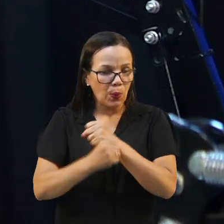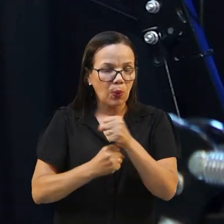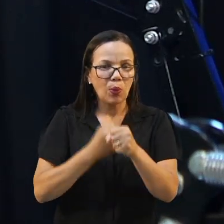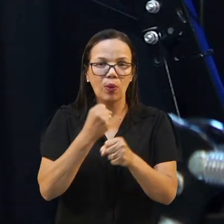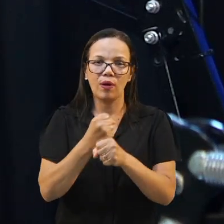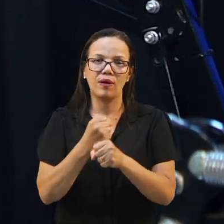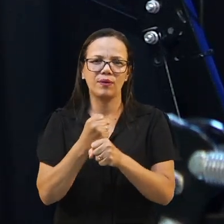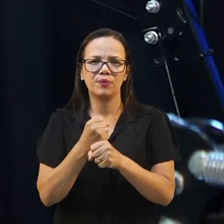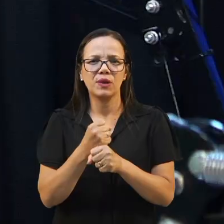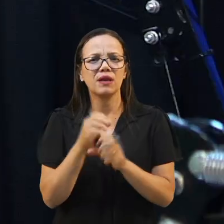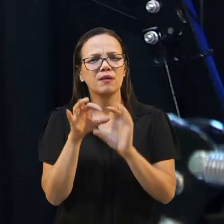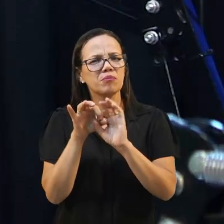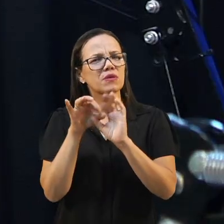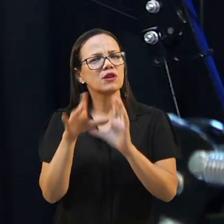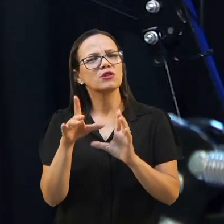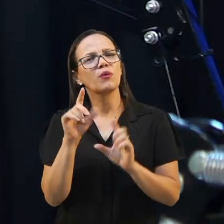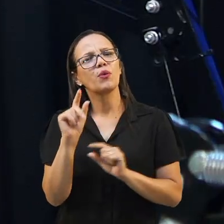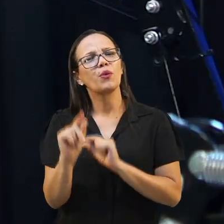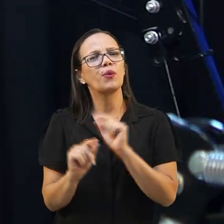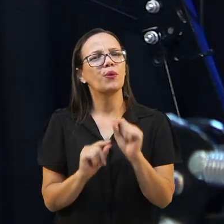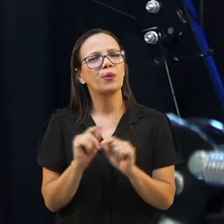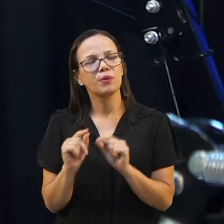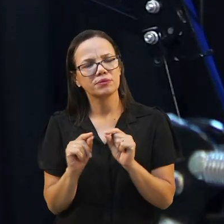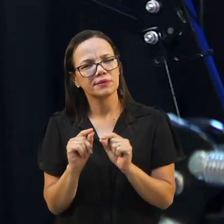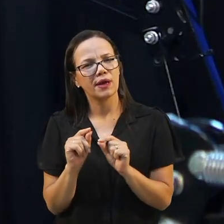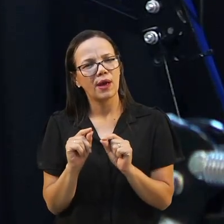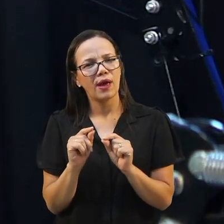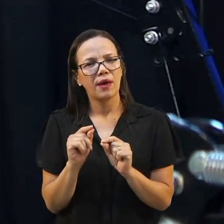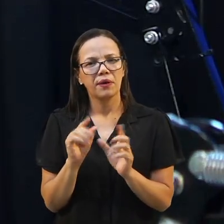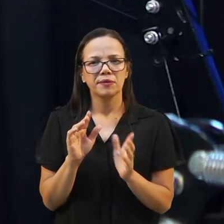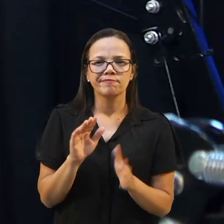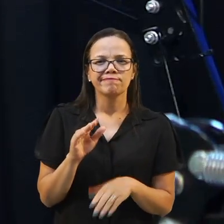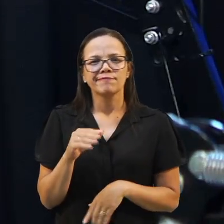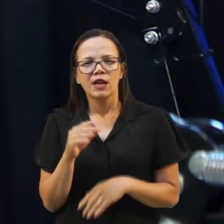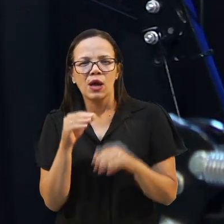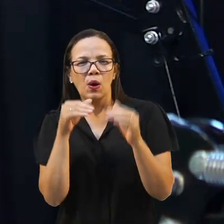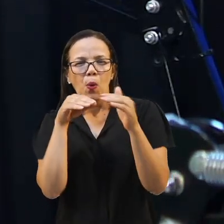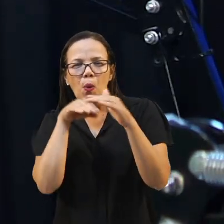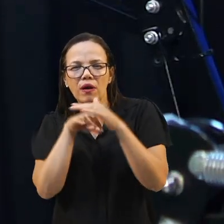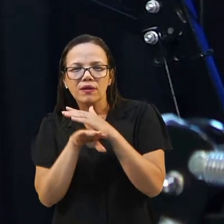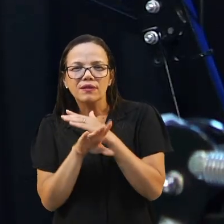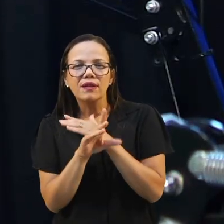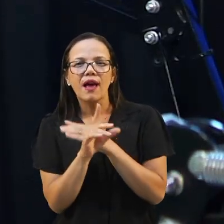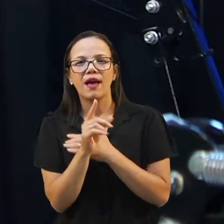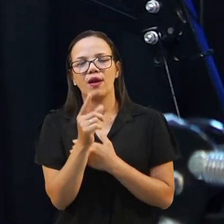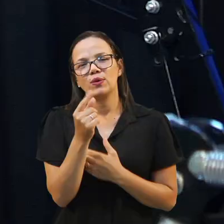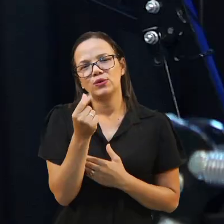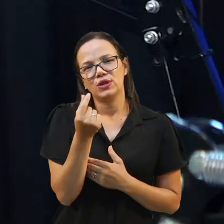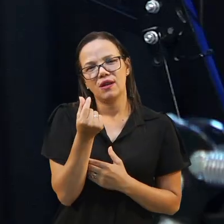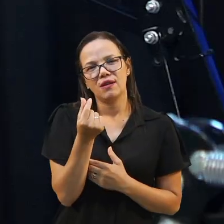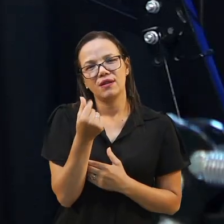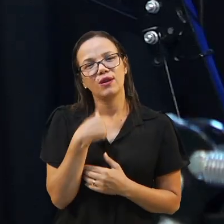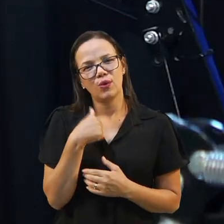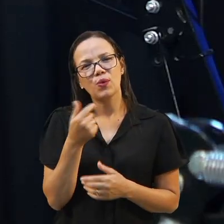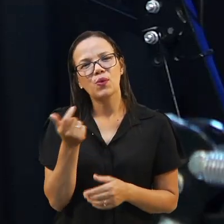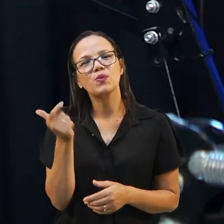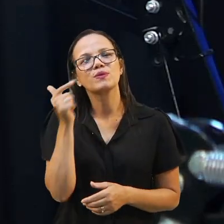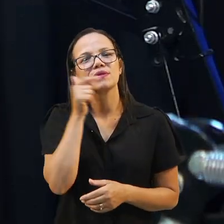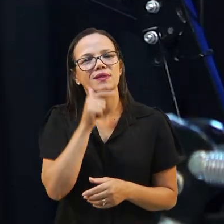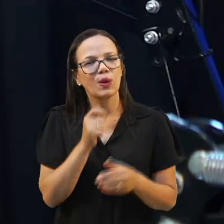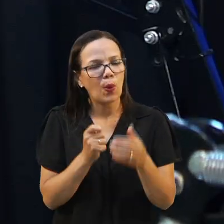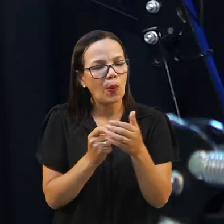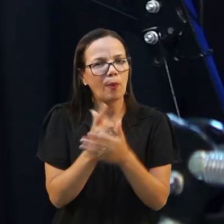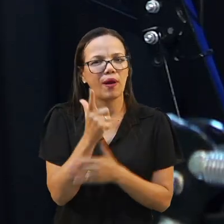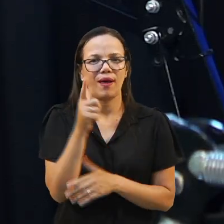Isso me permitiu uma reserva e eu consegui adquirir o sítio. E no